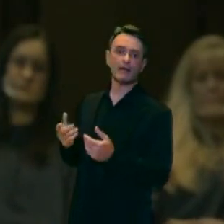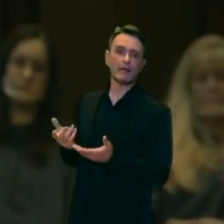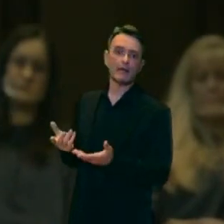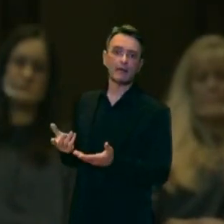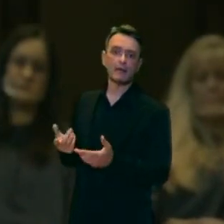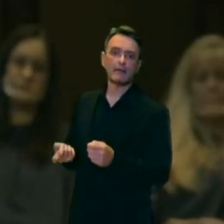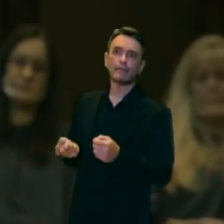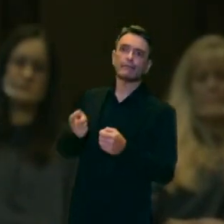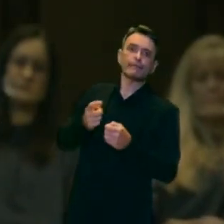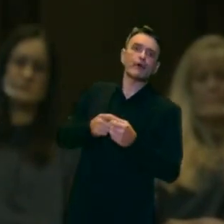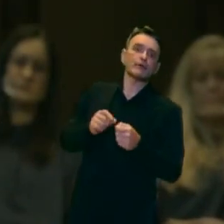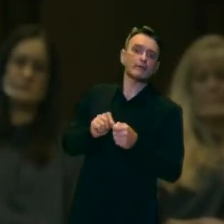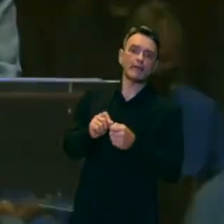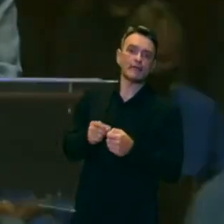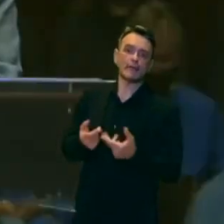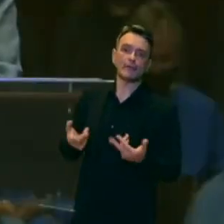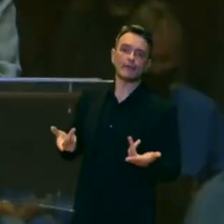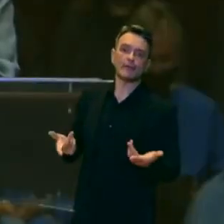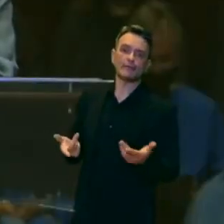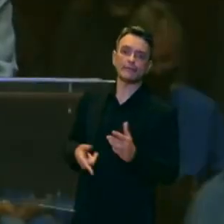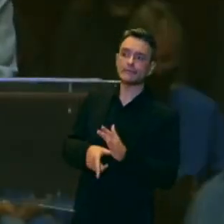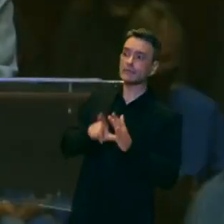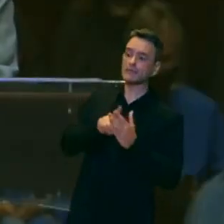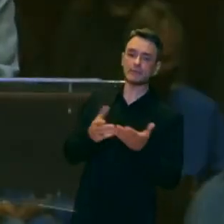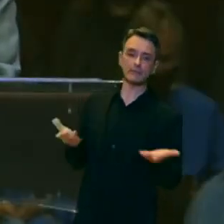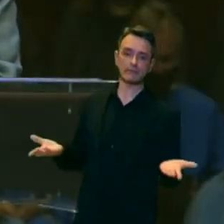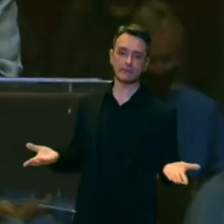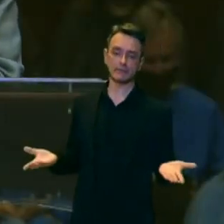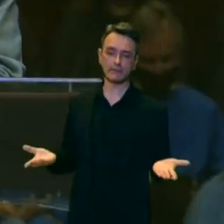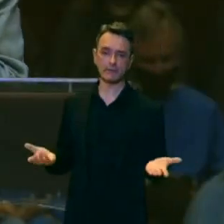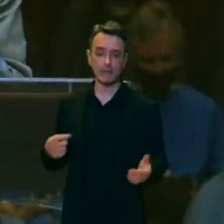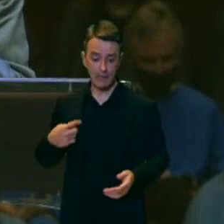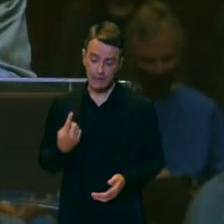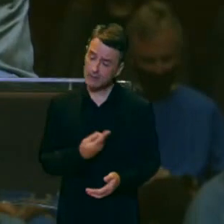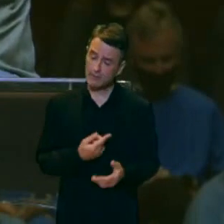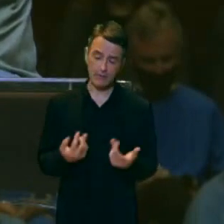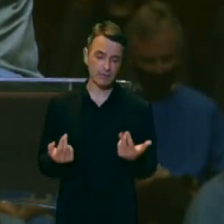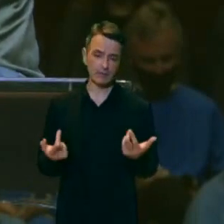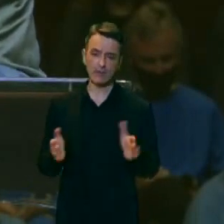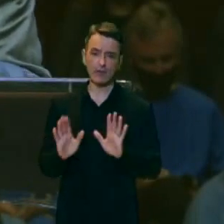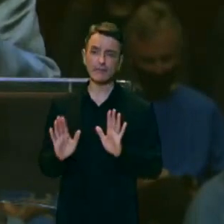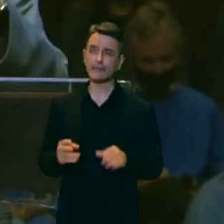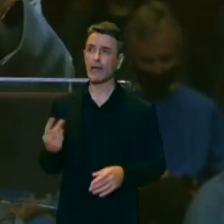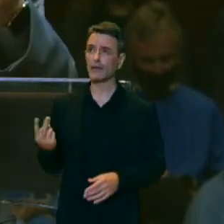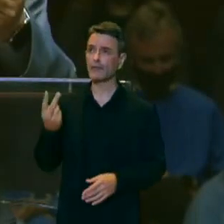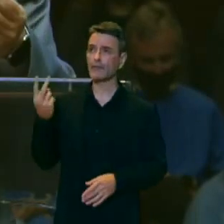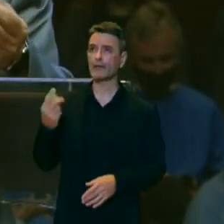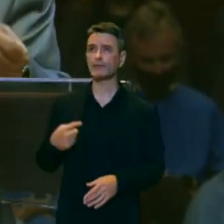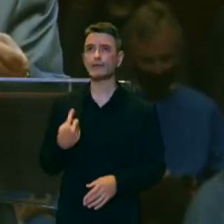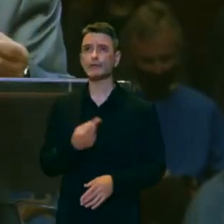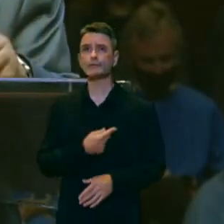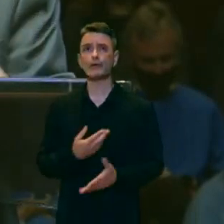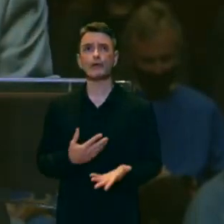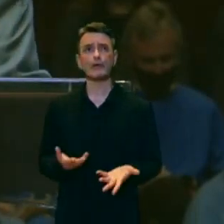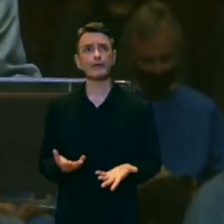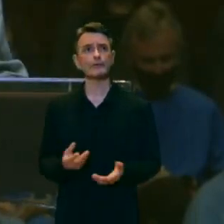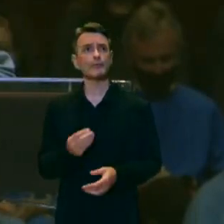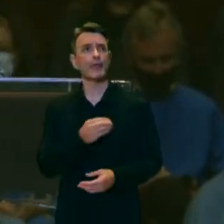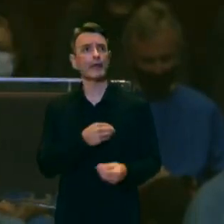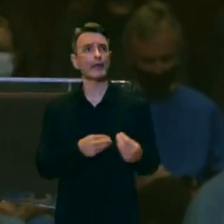tão amarrado aos nossos valores, aquilo que a gente acha importante, aos nossos